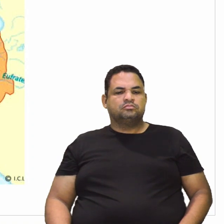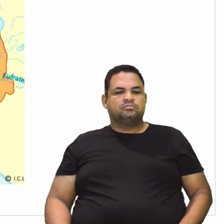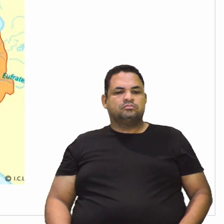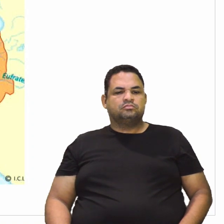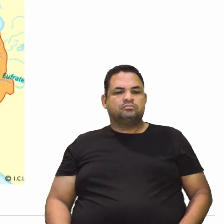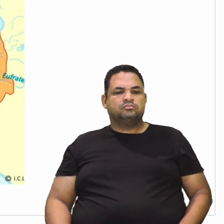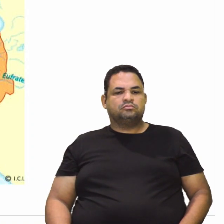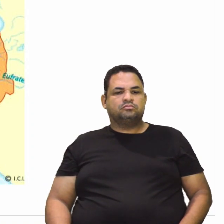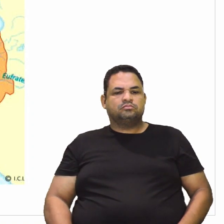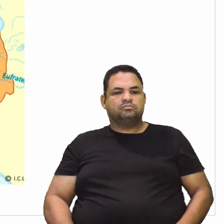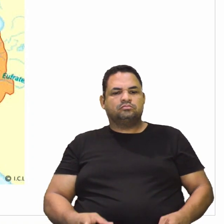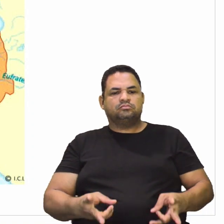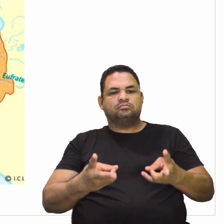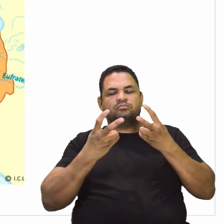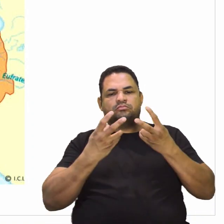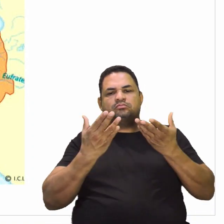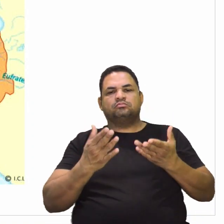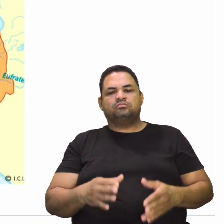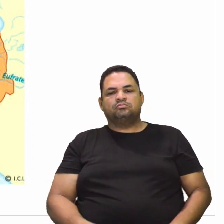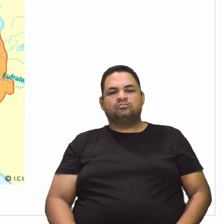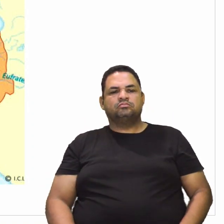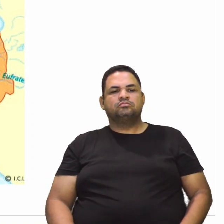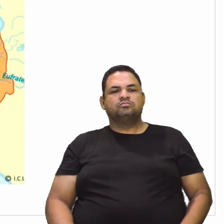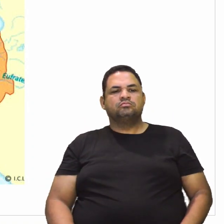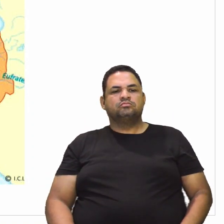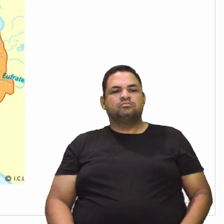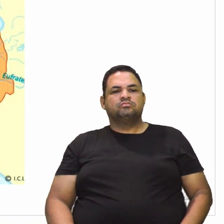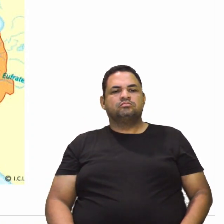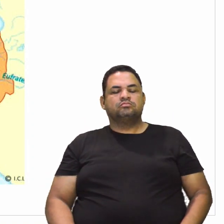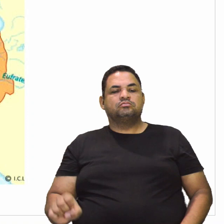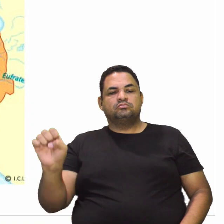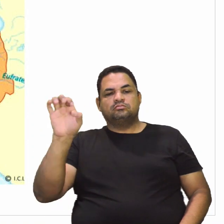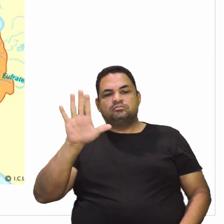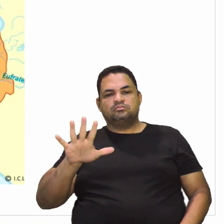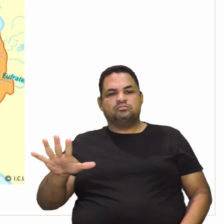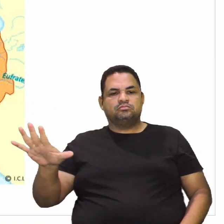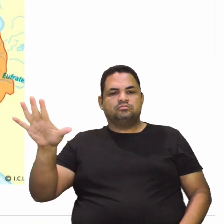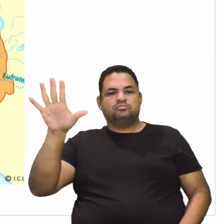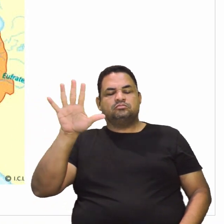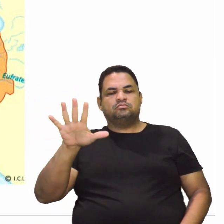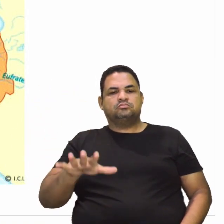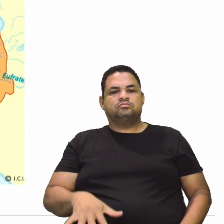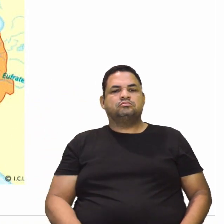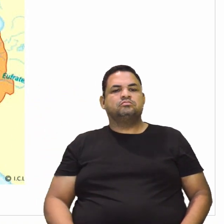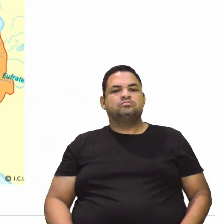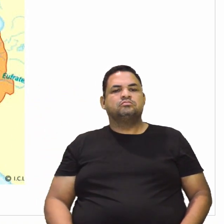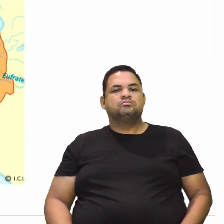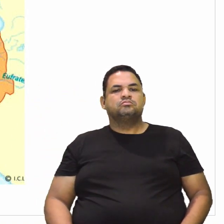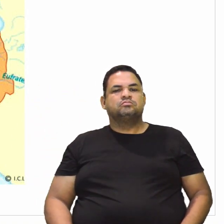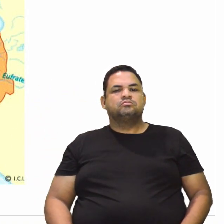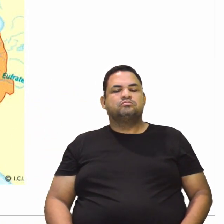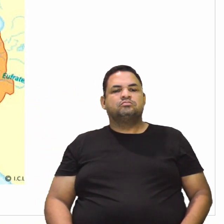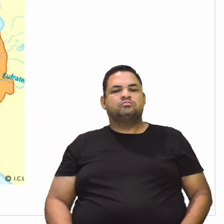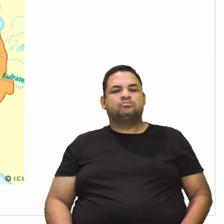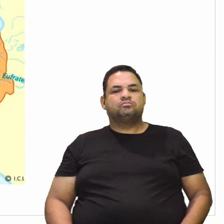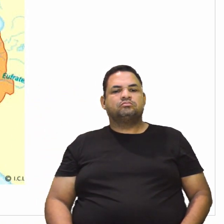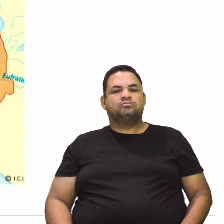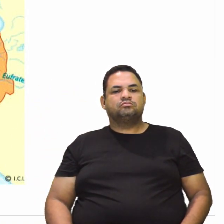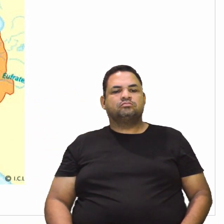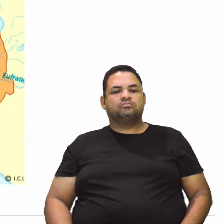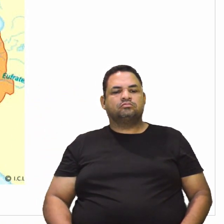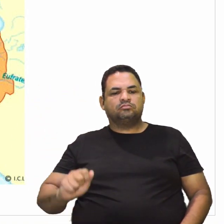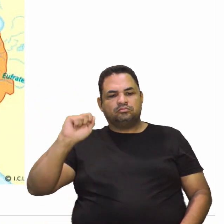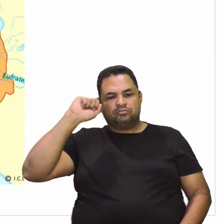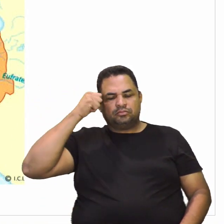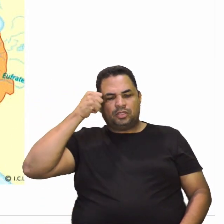percebe que eles estão aqui na Europa, certo? Eles estão aqui na África do